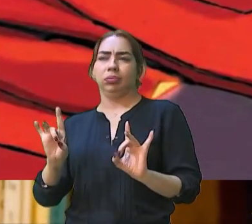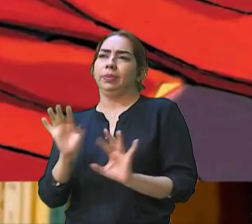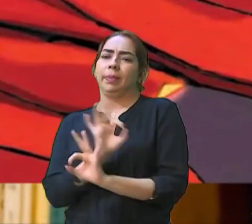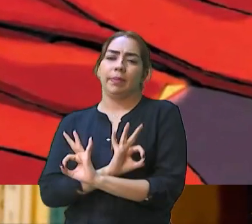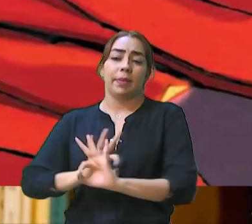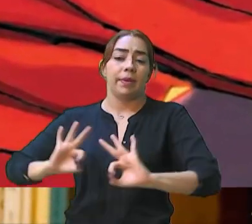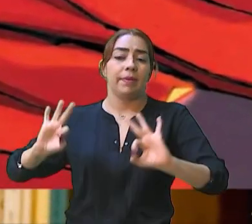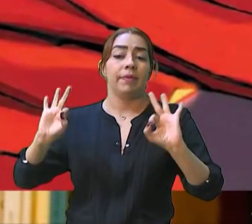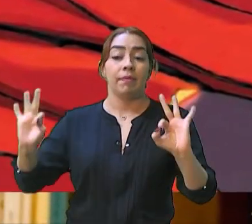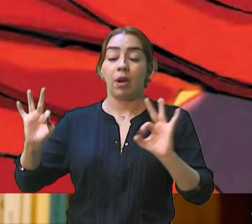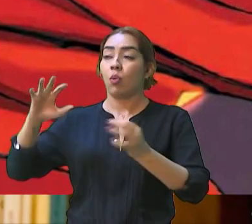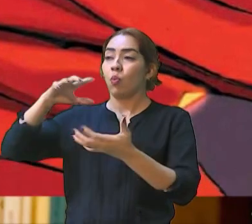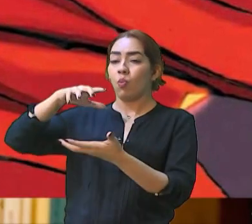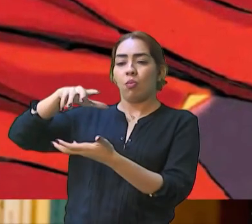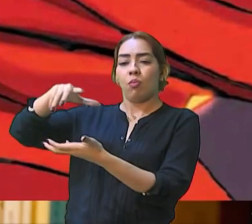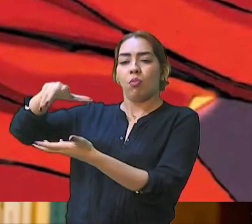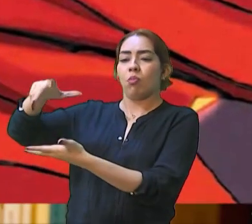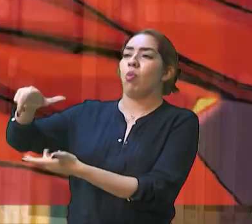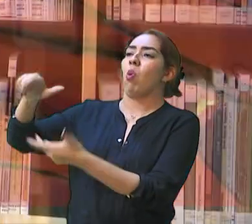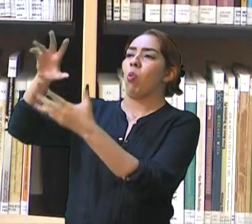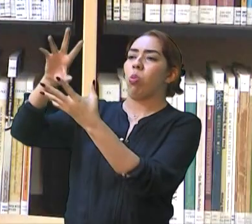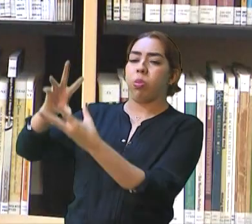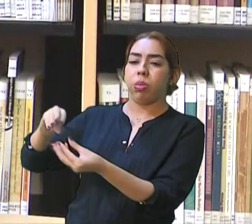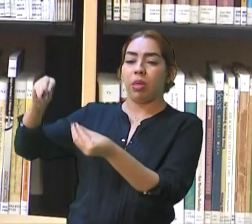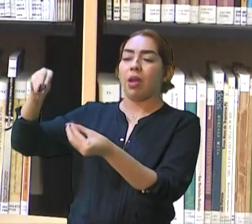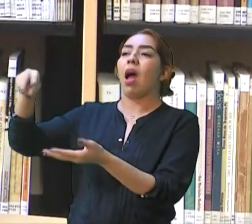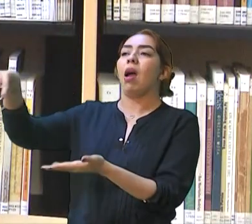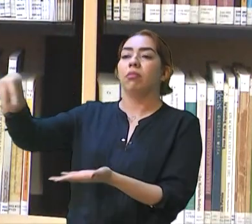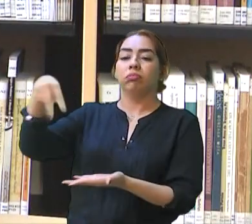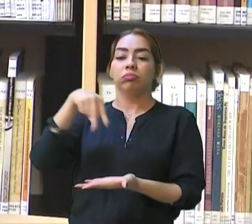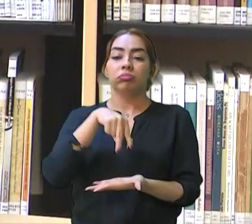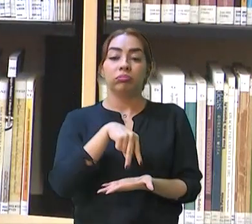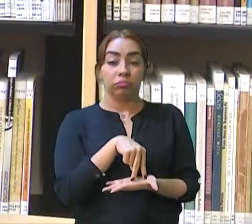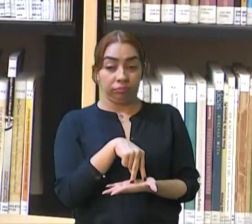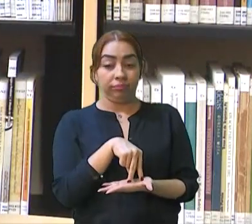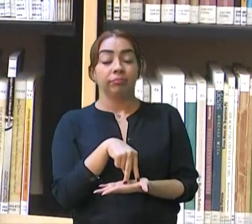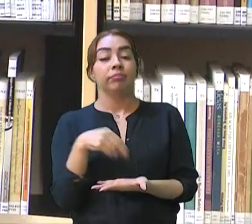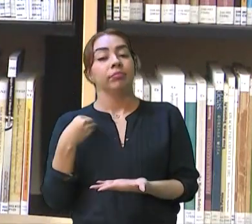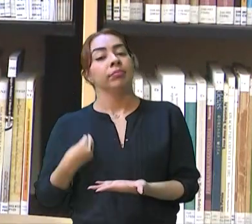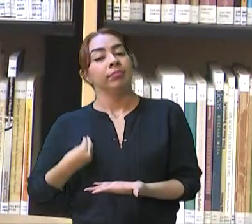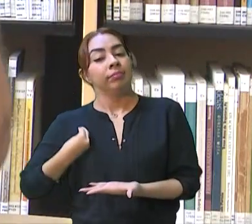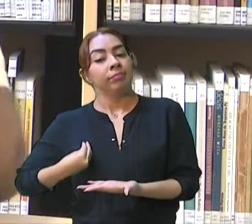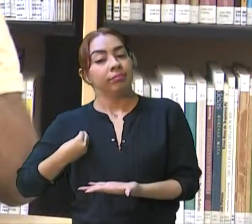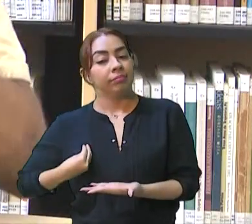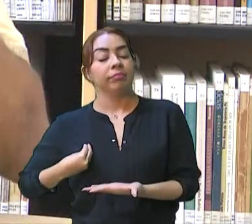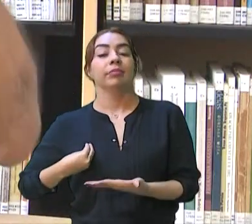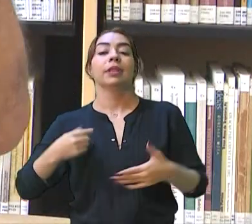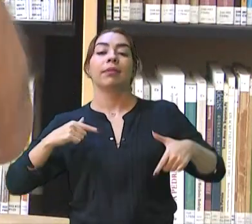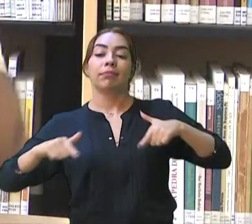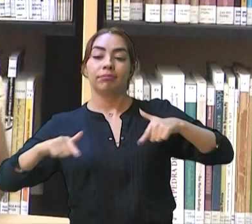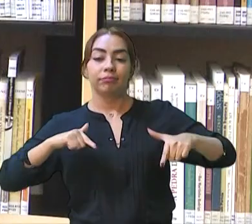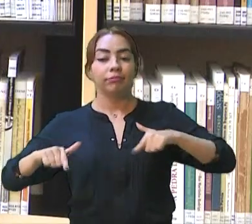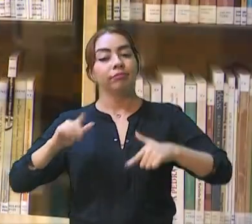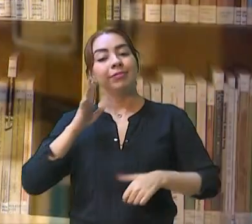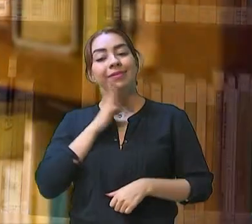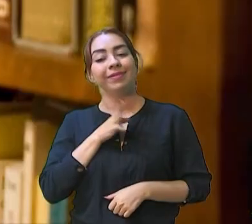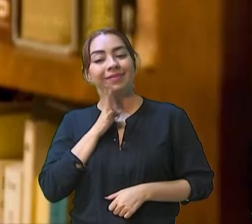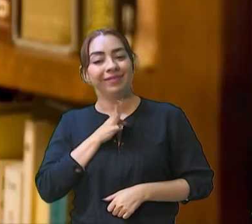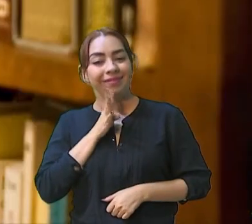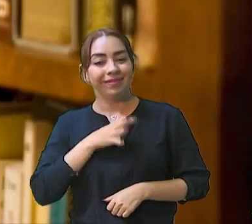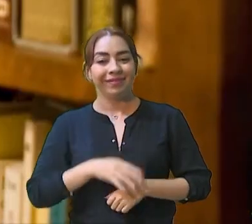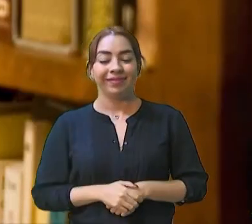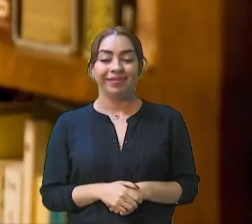Superman consegue um trabalho legal. Ou seja, a Marvel, através do Homem-Aranha e de outros N personagens,